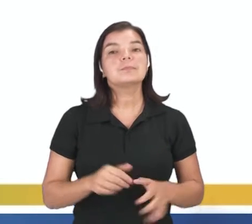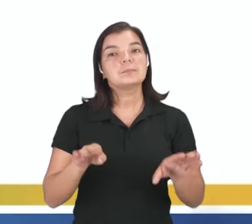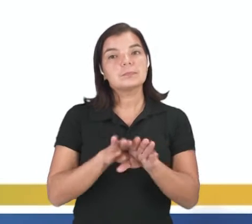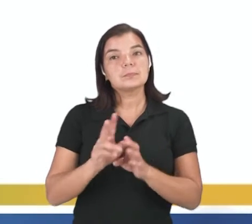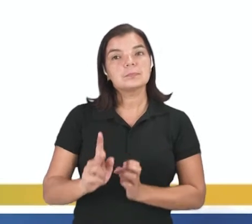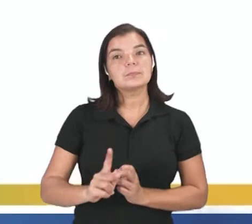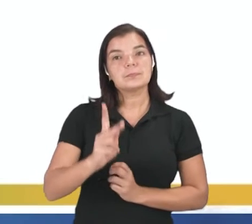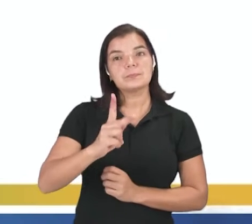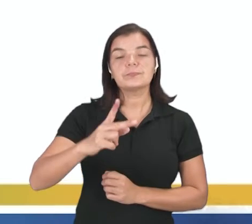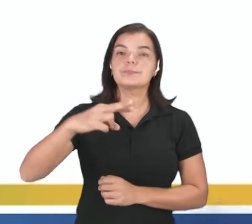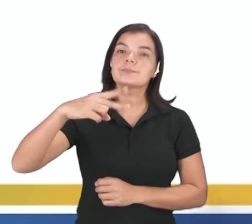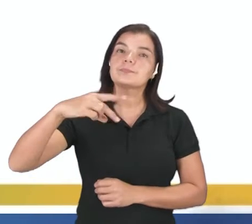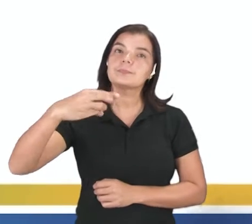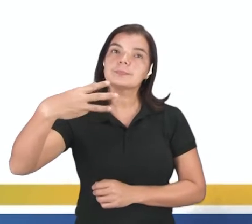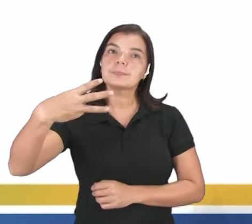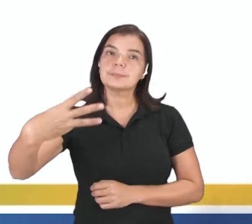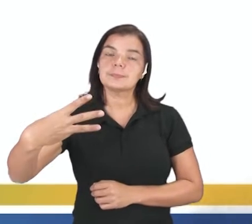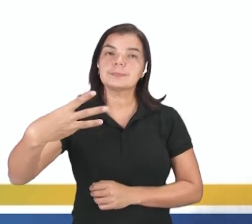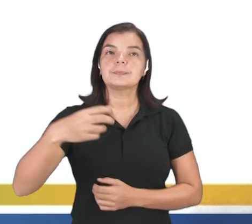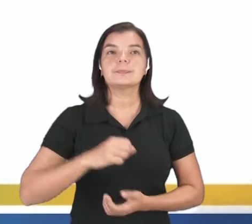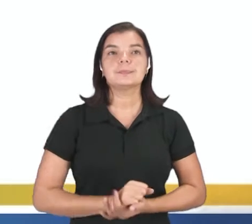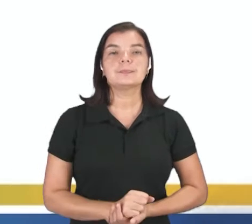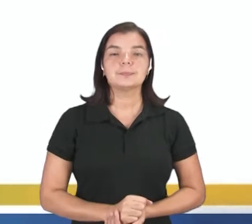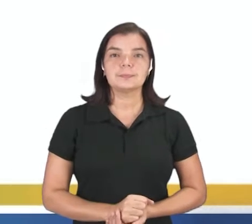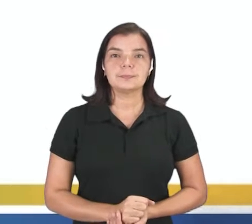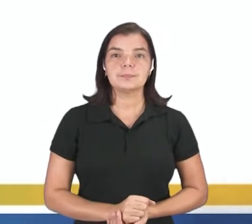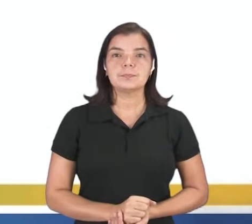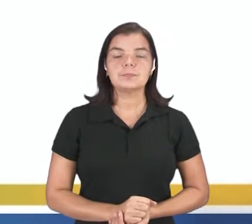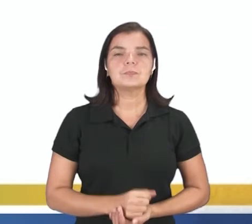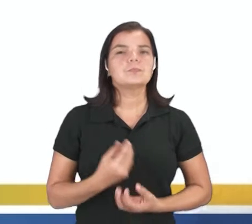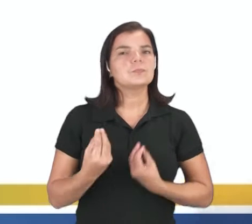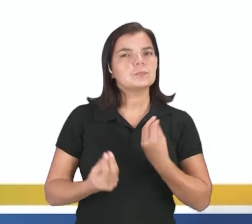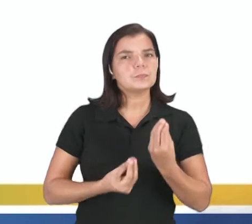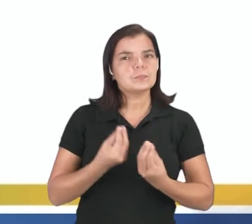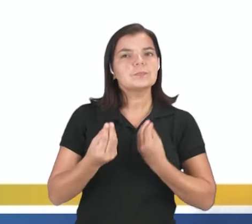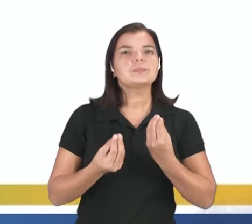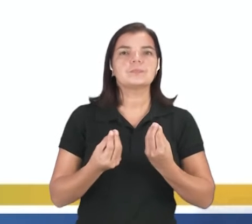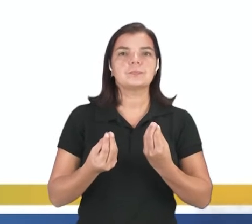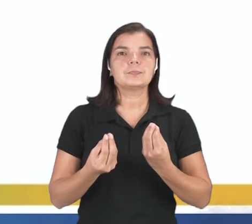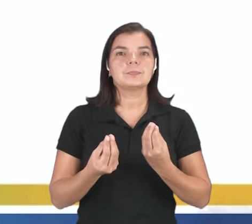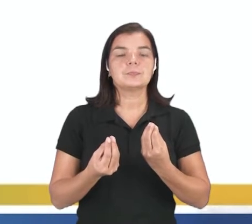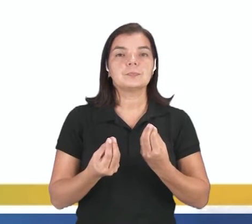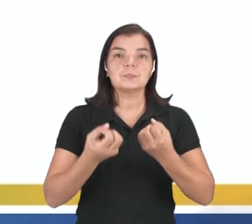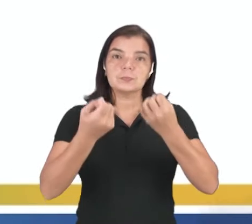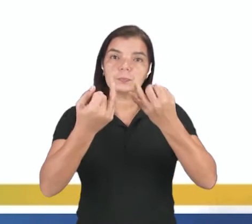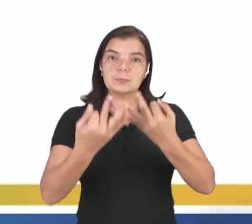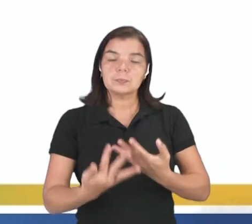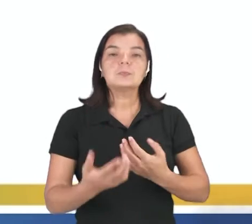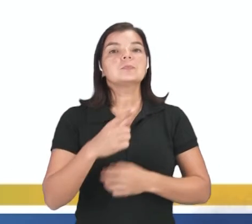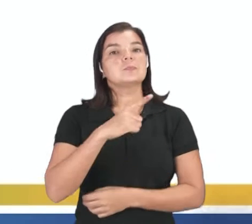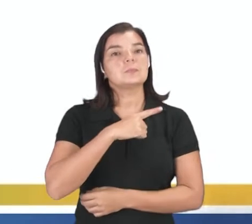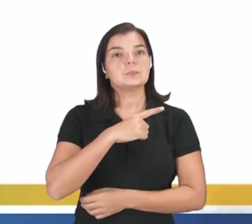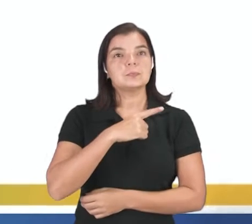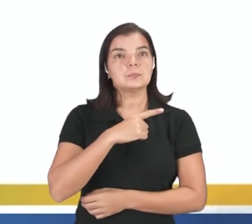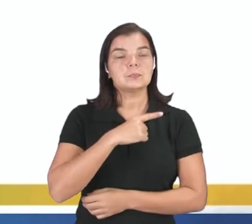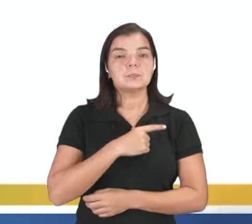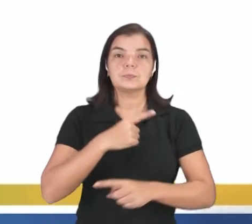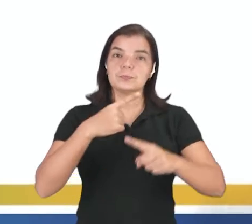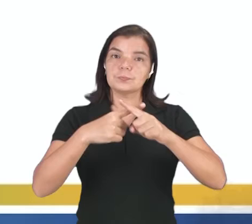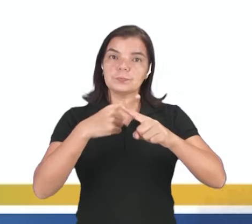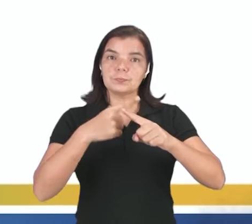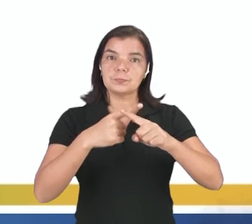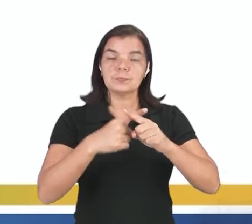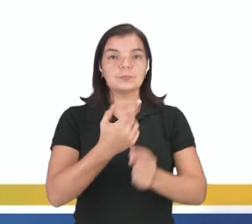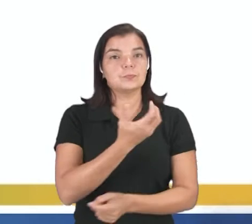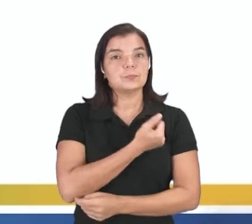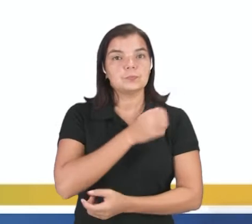temos o K, que será igual a 3. Então, conforme a definição, nós teremos a multiplicação